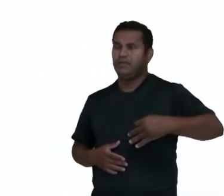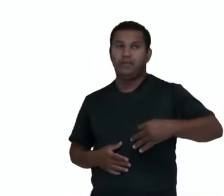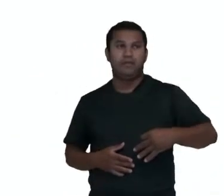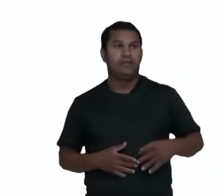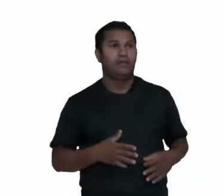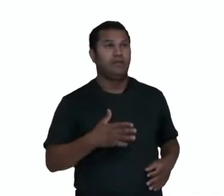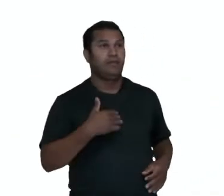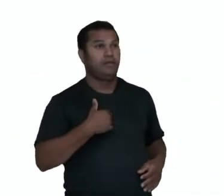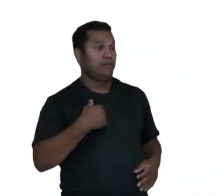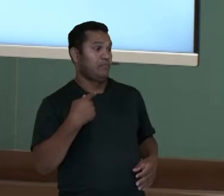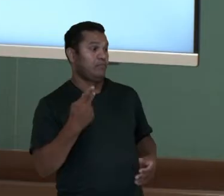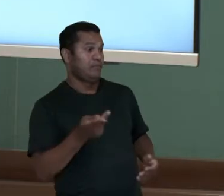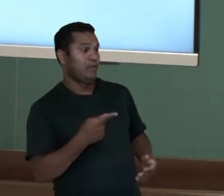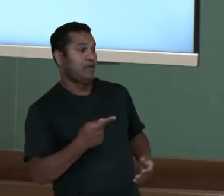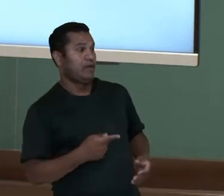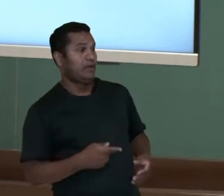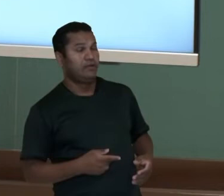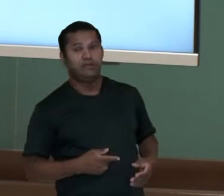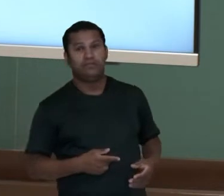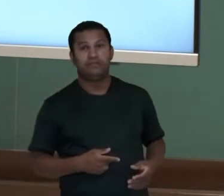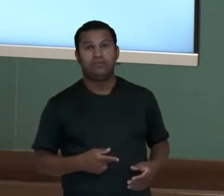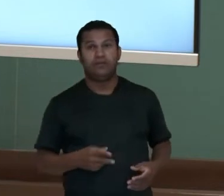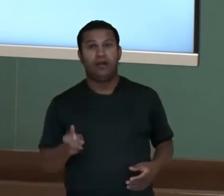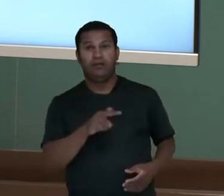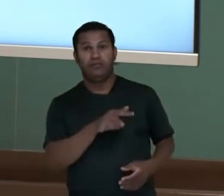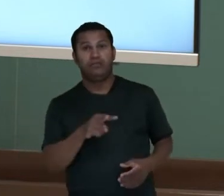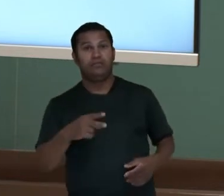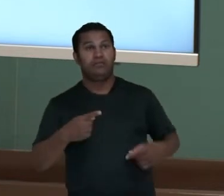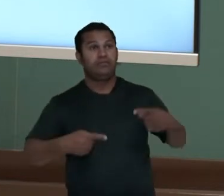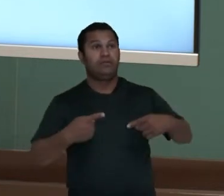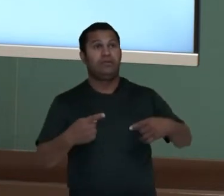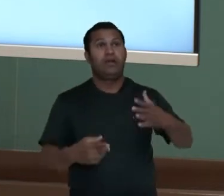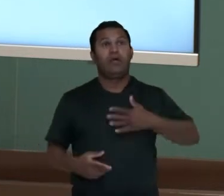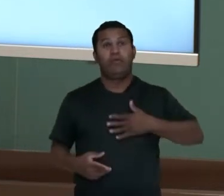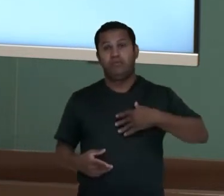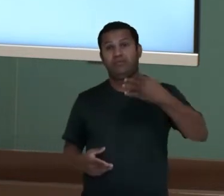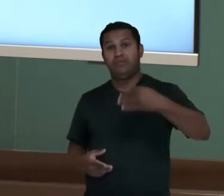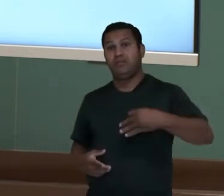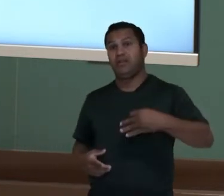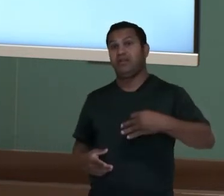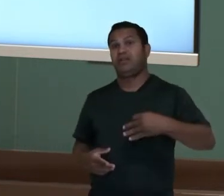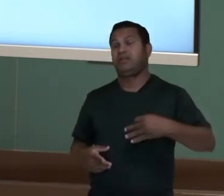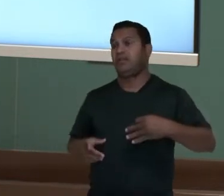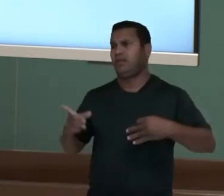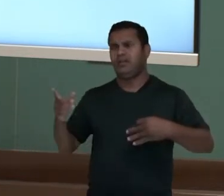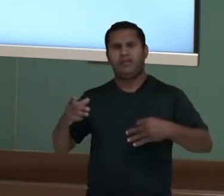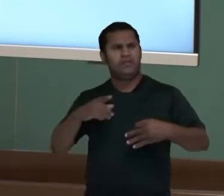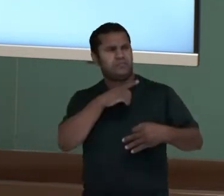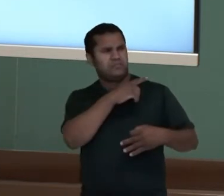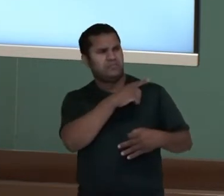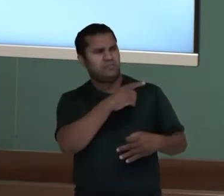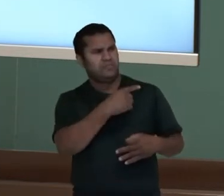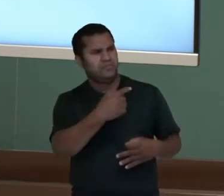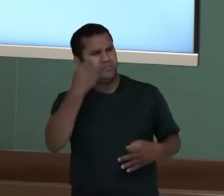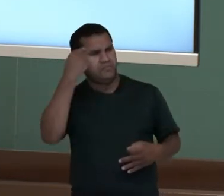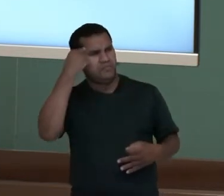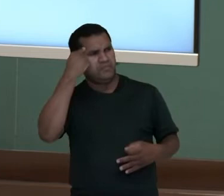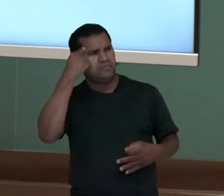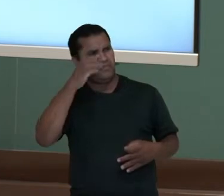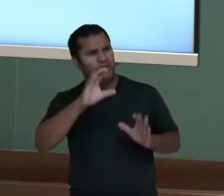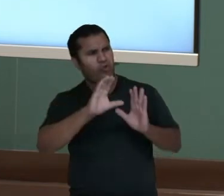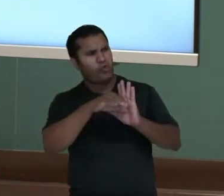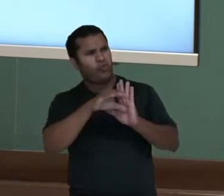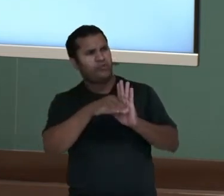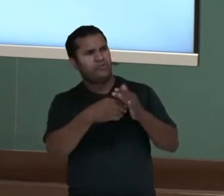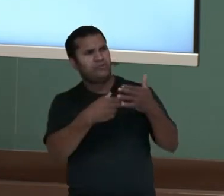acha a xenofobia, o etnocentrismo aqui na charge, né? Julgando a cultura do outro a partir da nossa. E